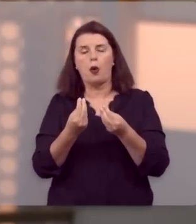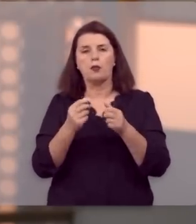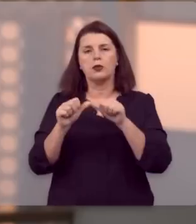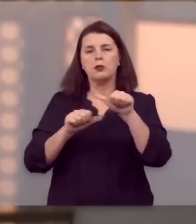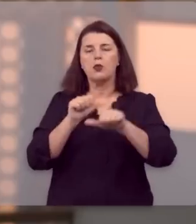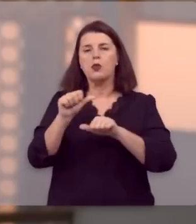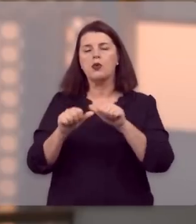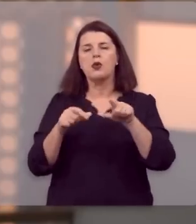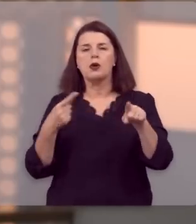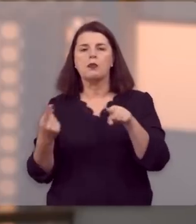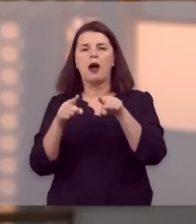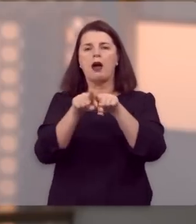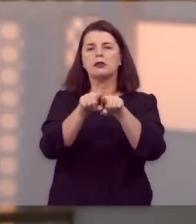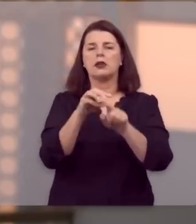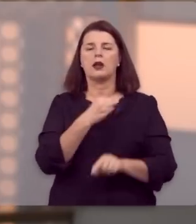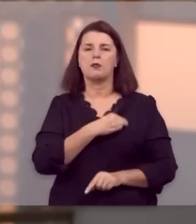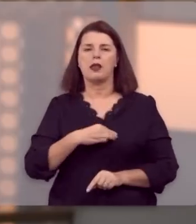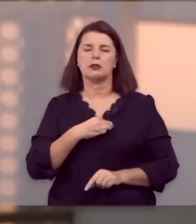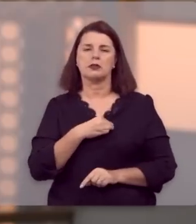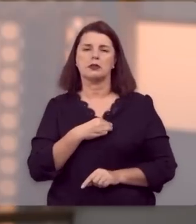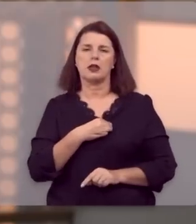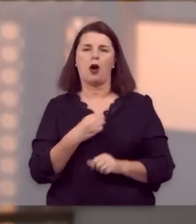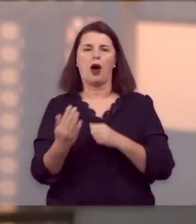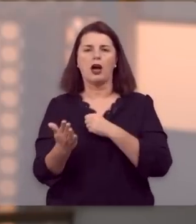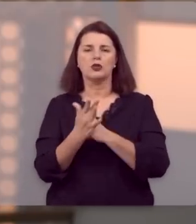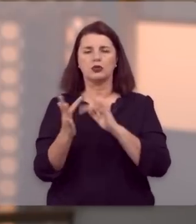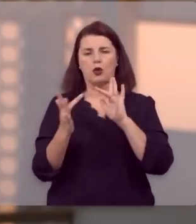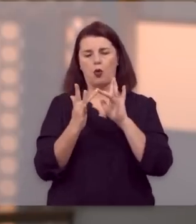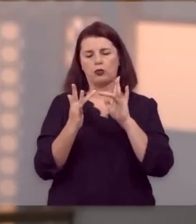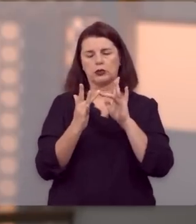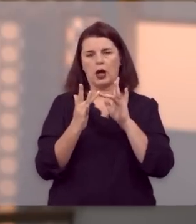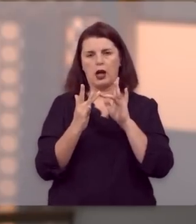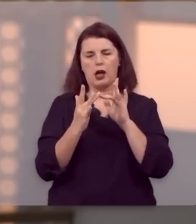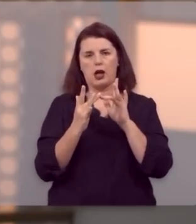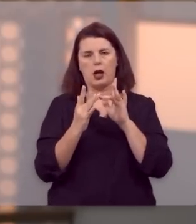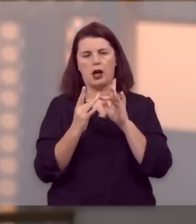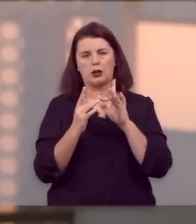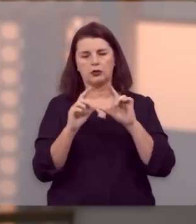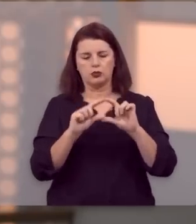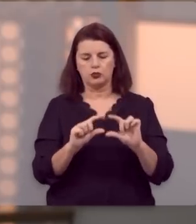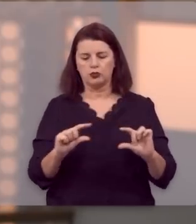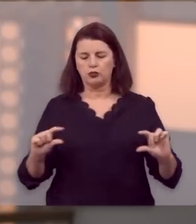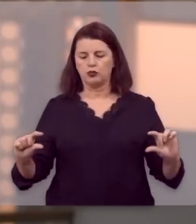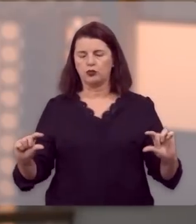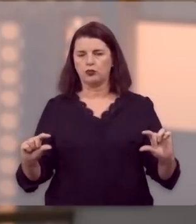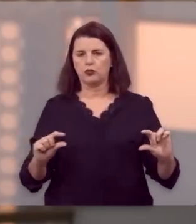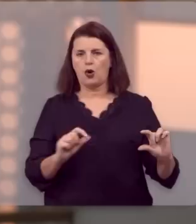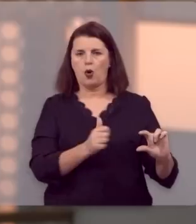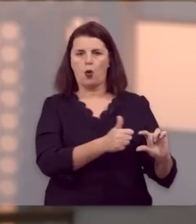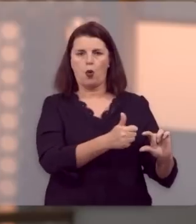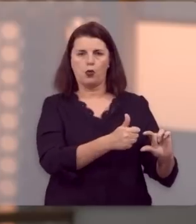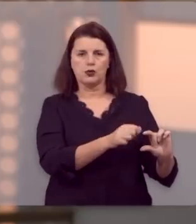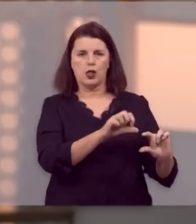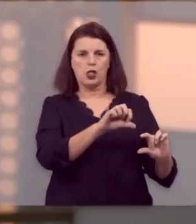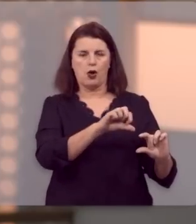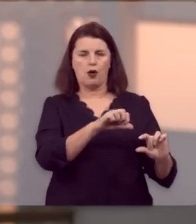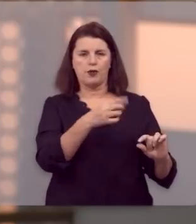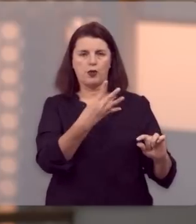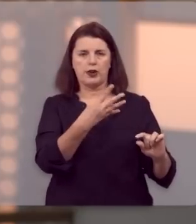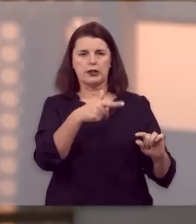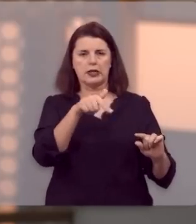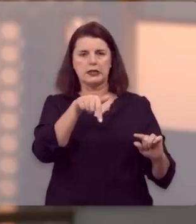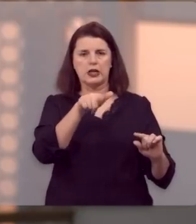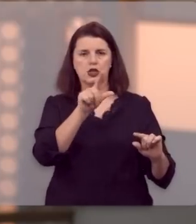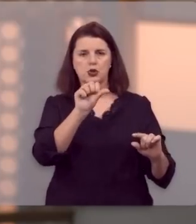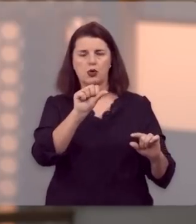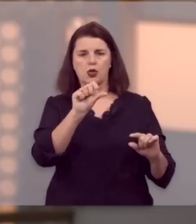tornar um parceiro em missão, entre em contato conosco, está aparecendo aí o telefone, o código de área é o 11